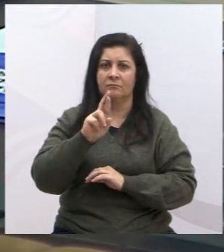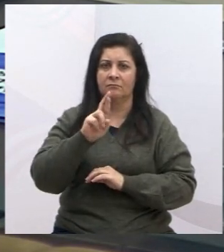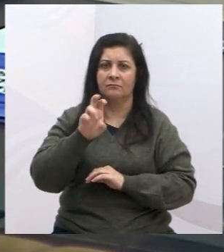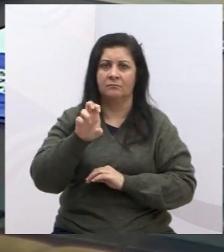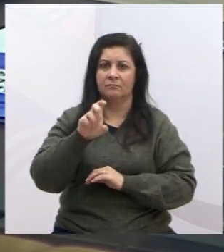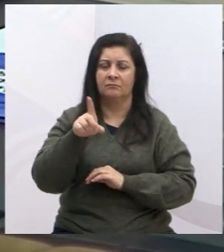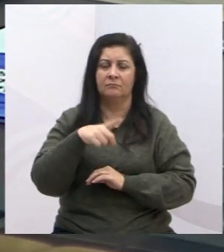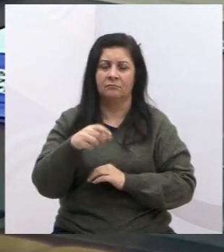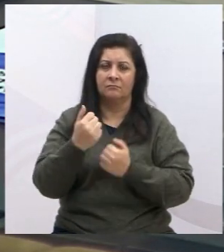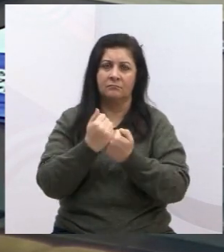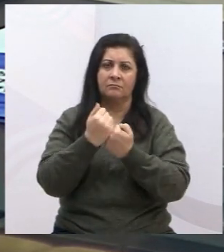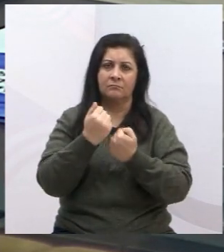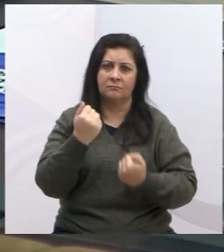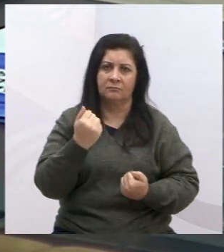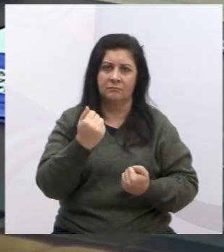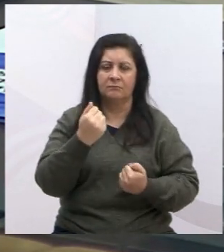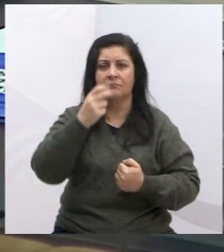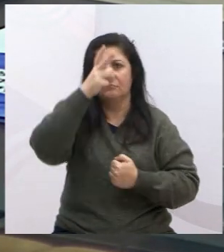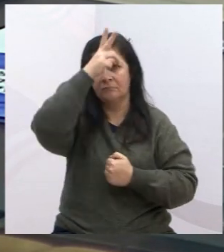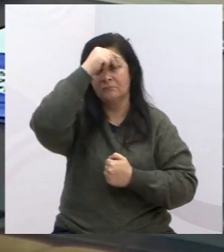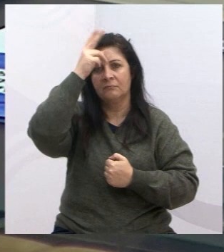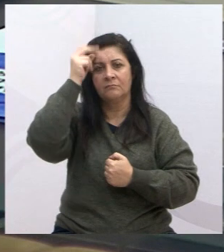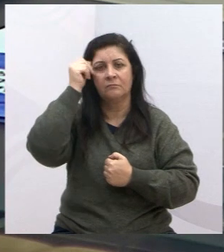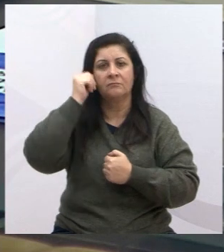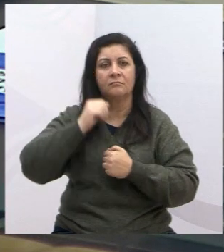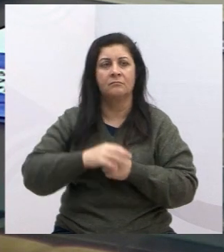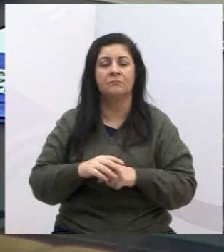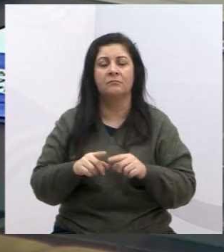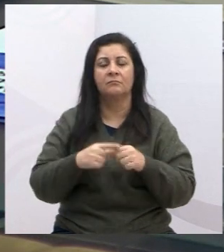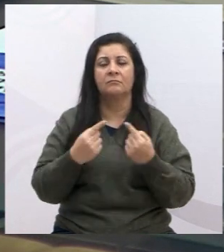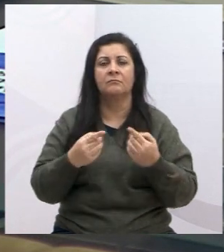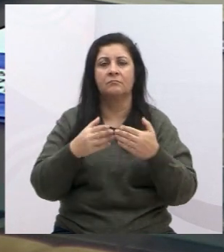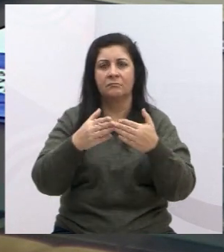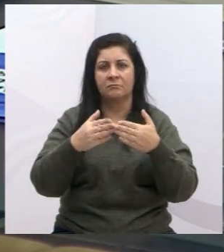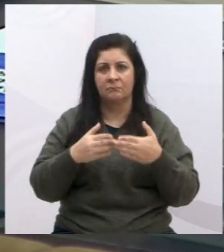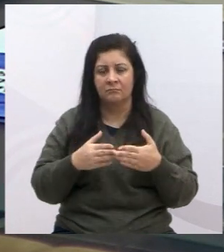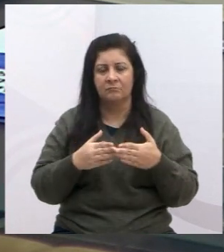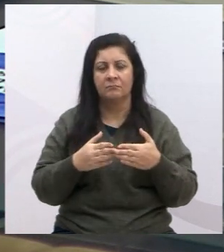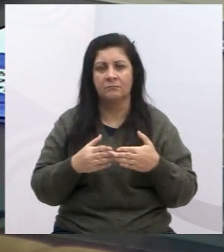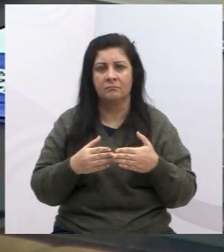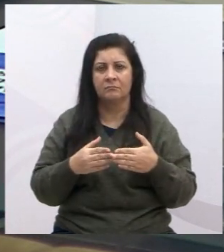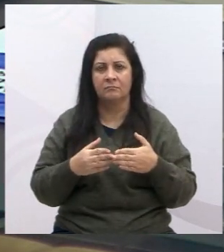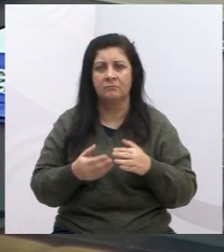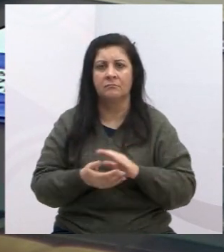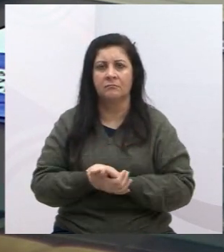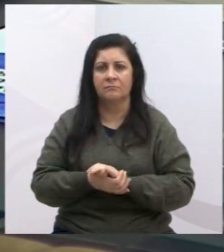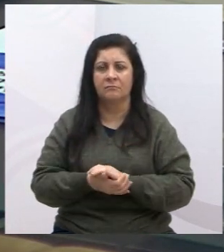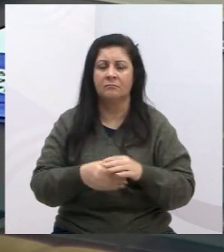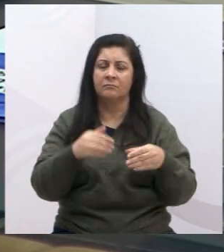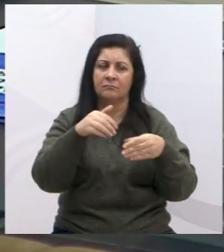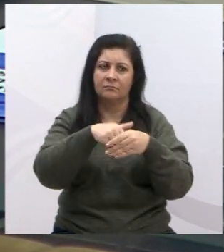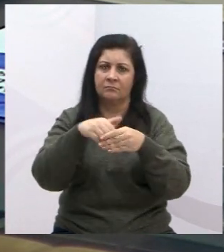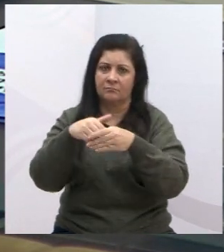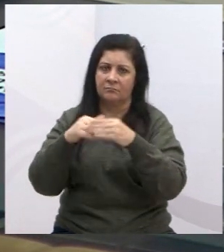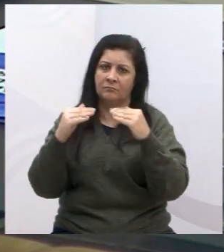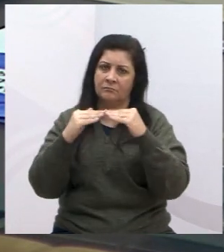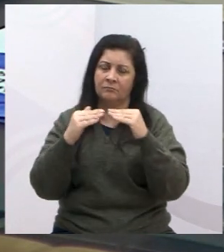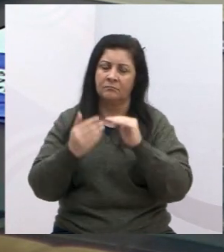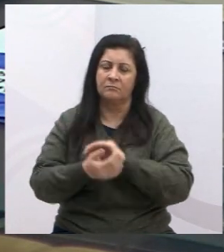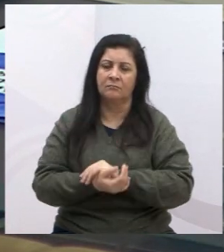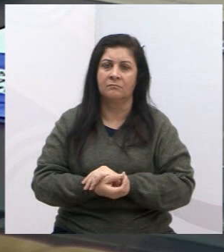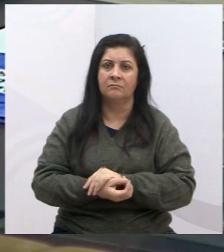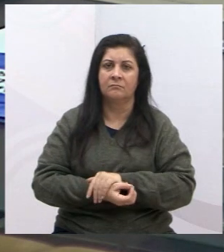subprefeito do Paraíso, ele também está correndo atrás disso lá. Mas peço de favor aí os vereadores que votem favorável esse